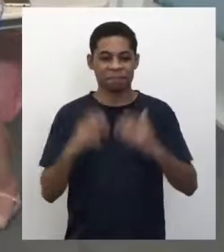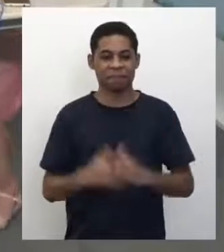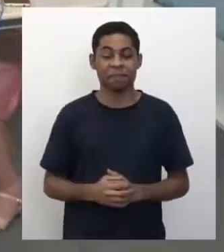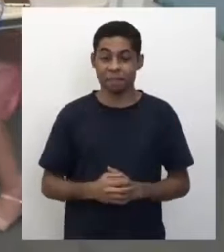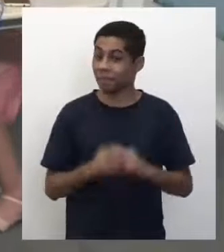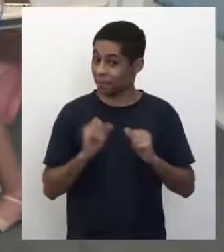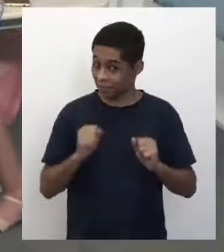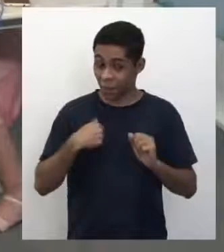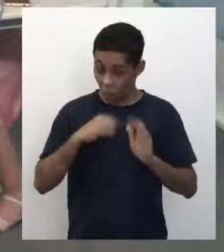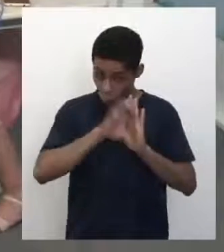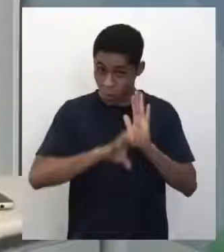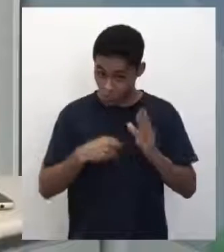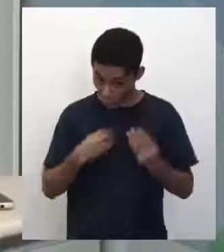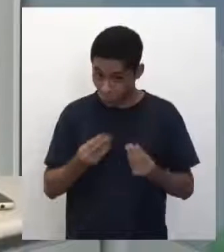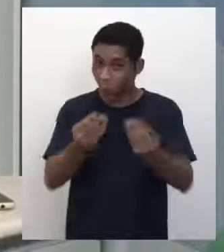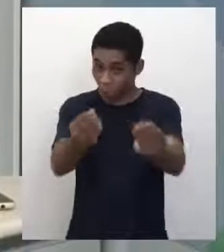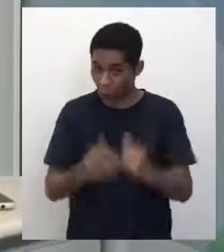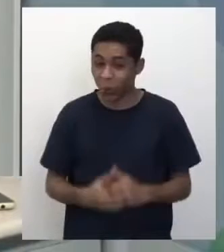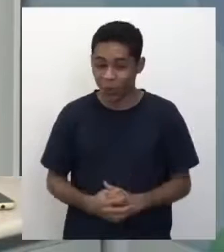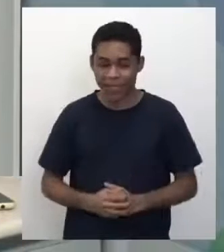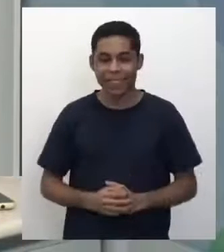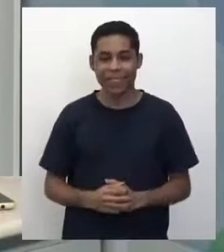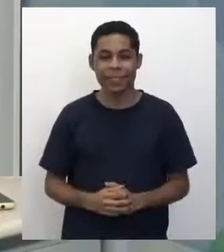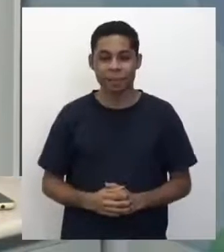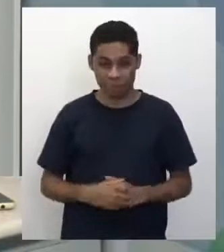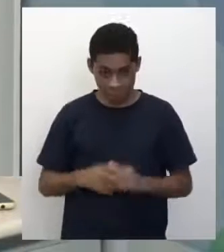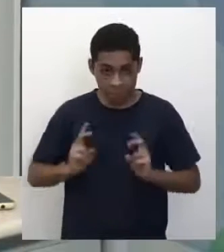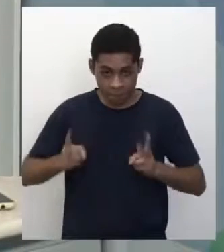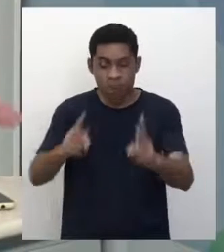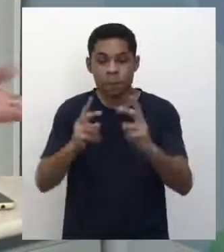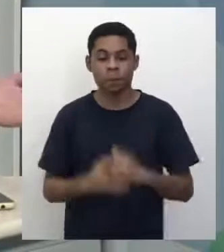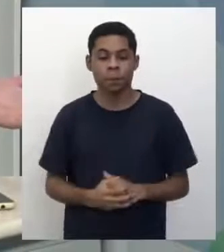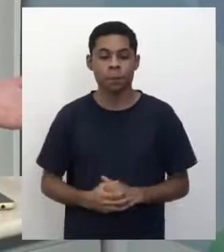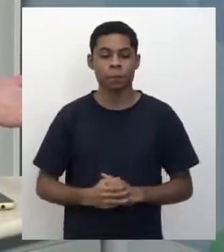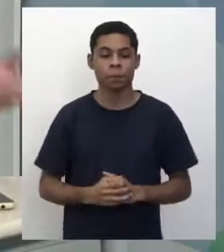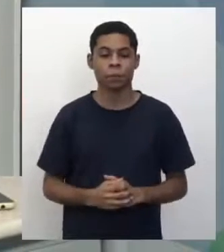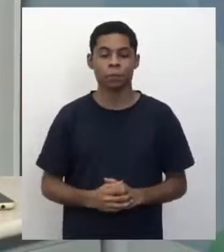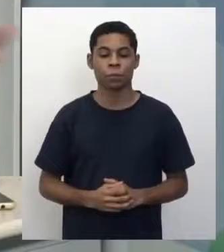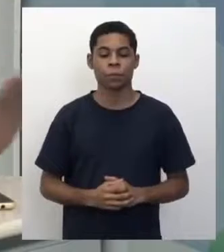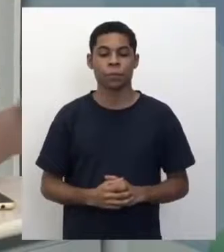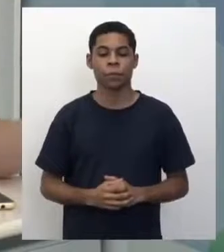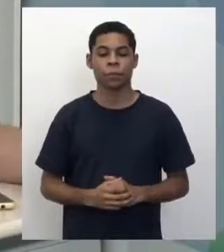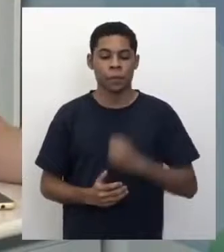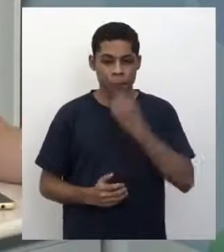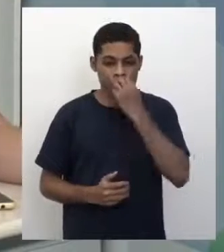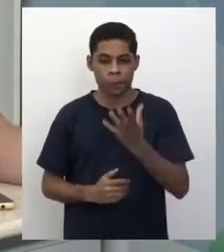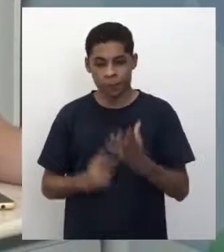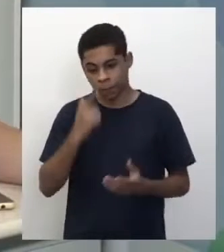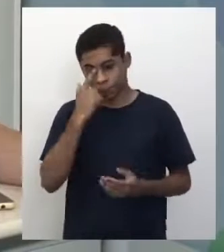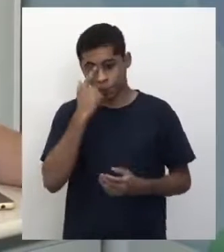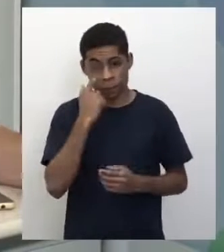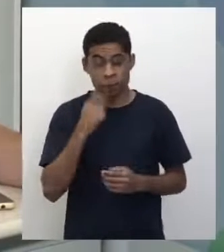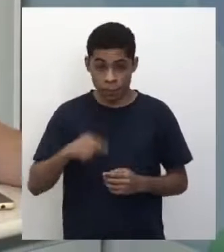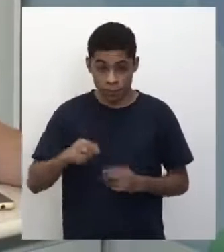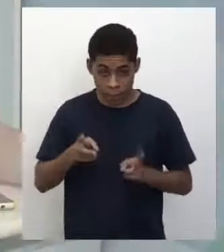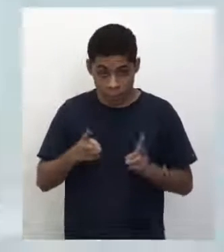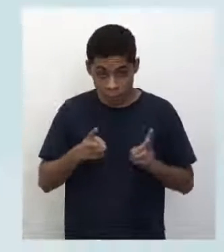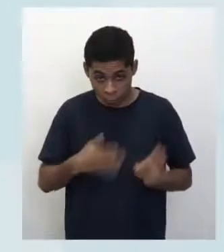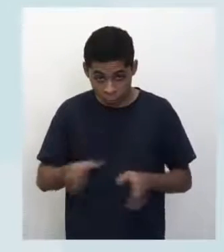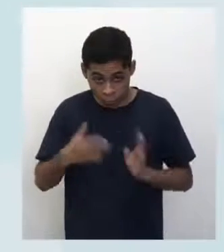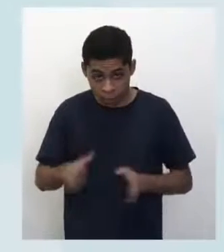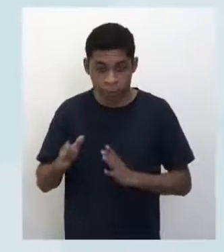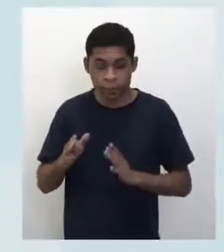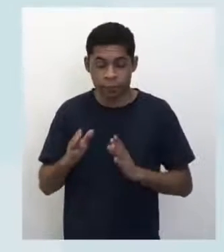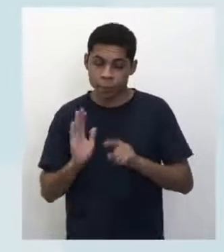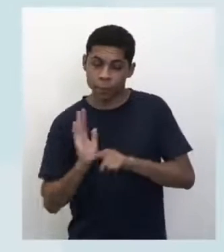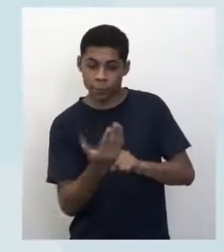currículo. Ótimo. Vamos seguir depois dessa. Bom, esse processo colaborativo já era através